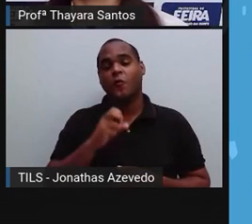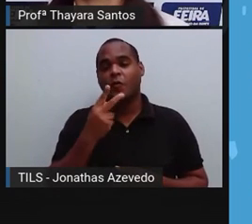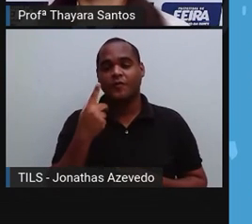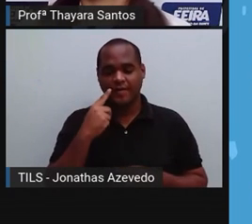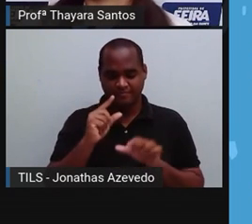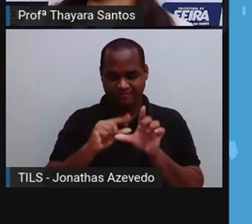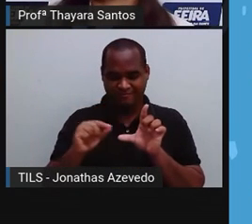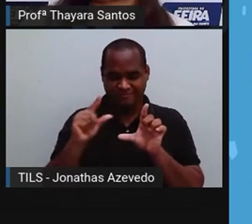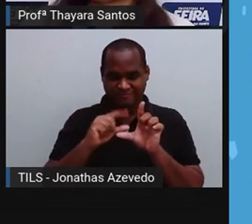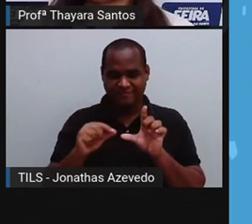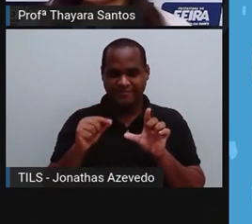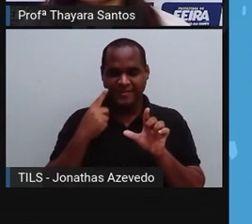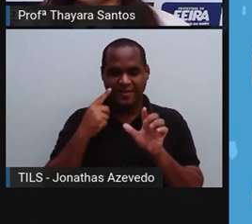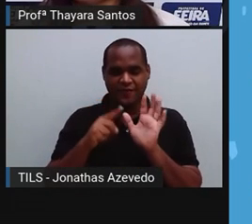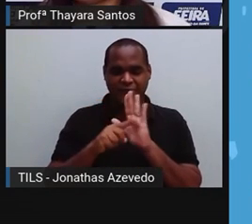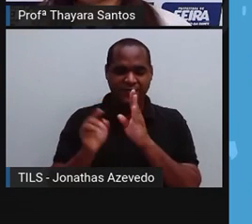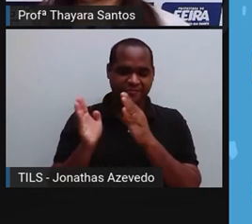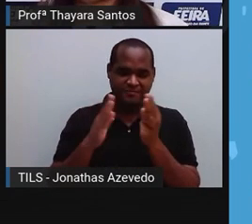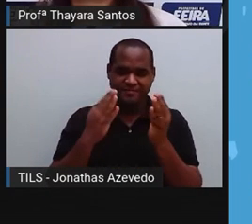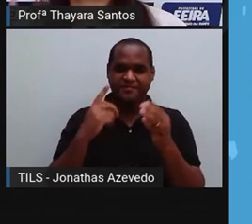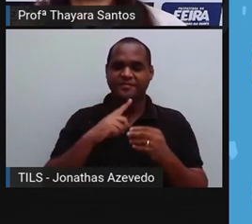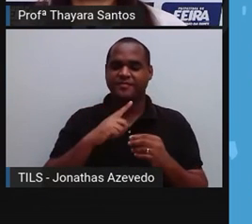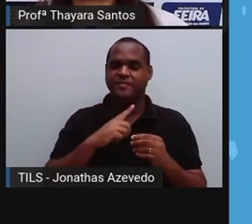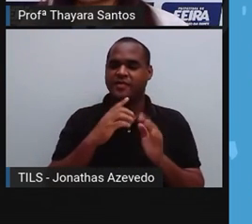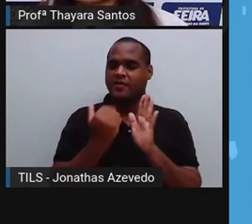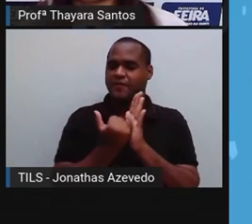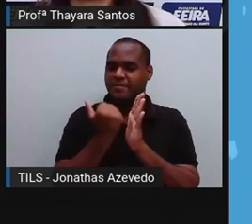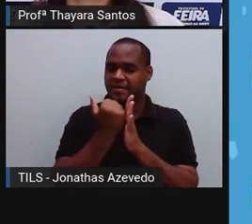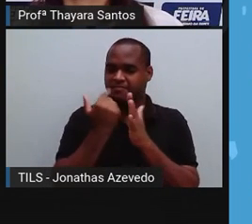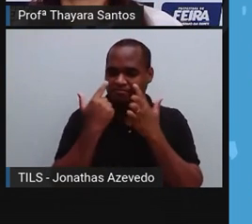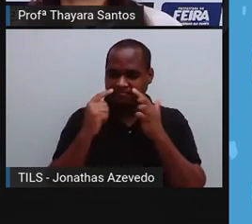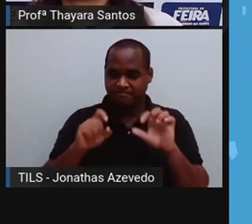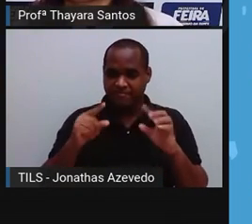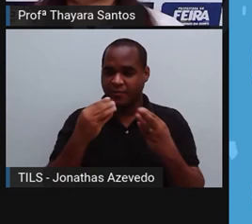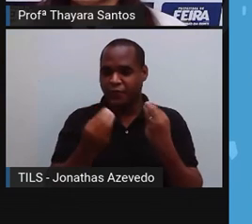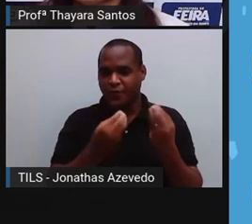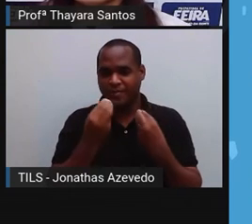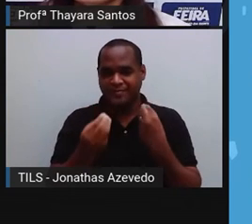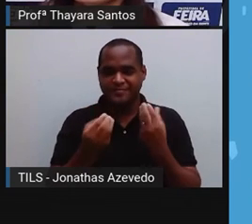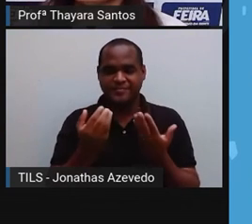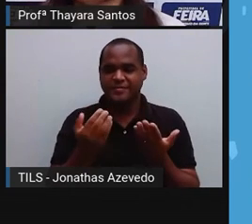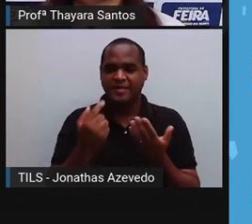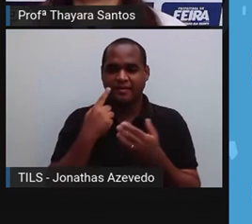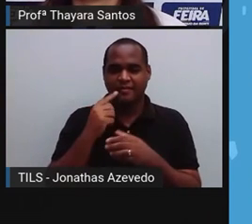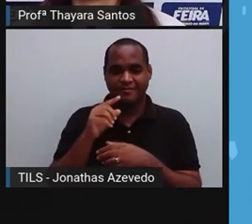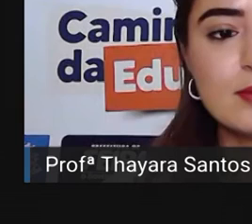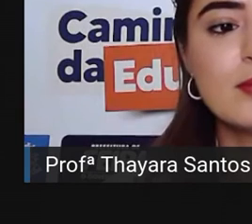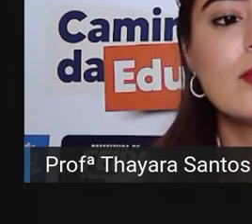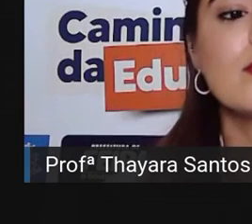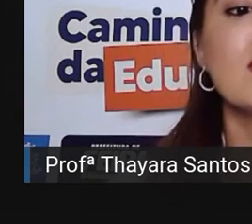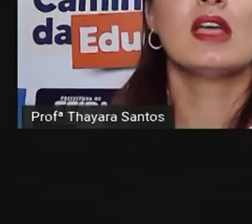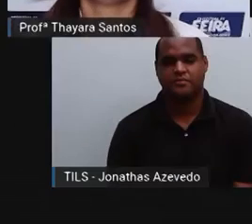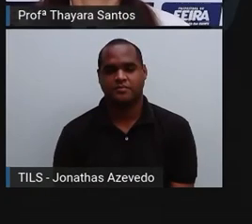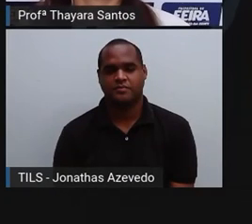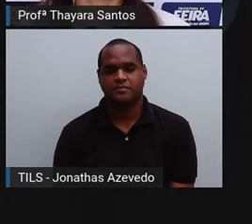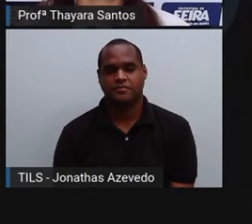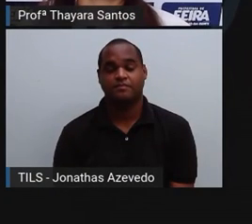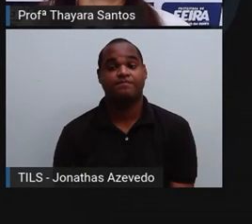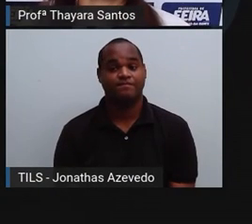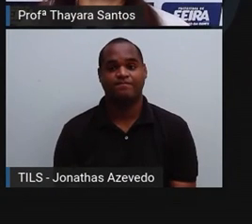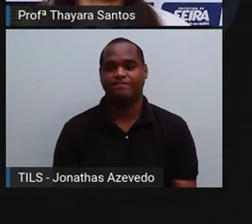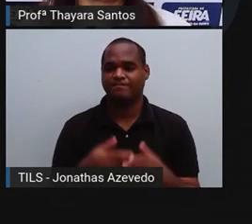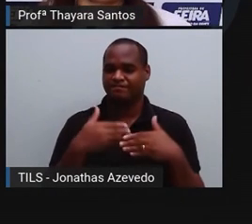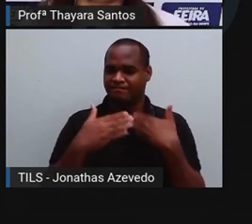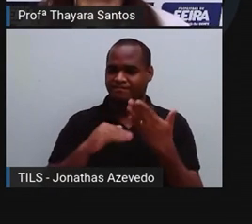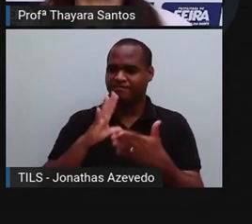clicar no link que vai estar na descrição desse vídeo. Eu vou abrir só para vocês verem como é que ele vai funcionar. Dá um spoilerzinho. Quando